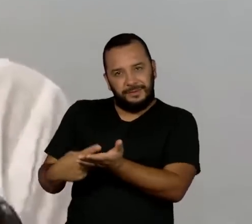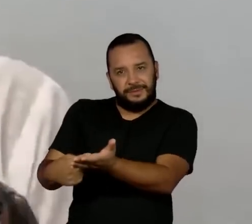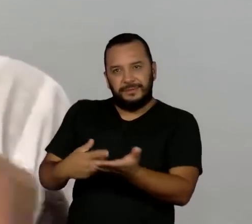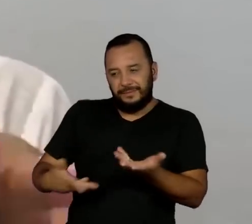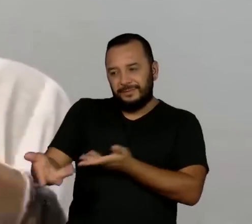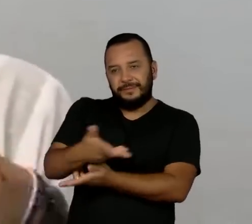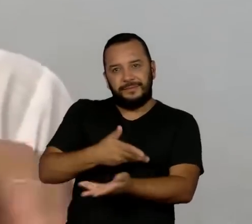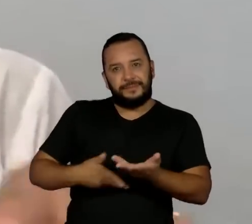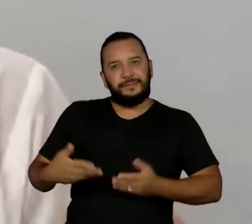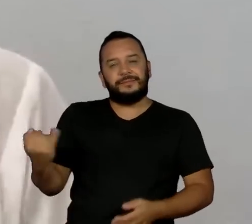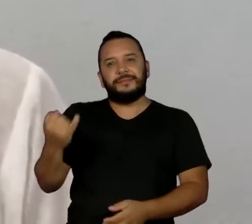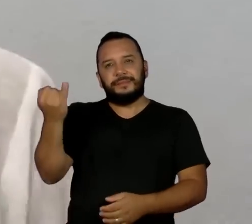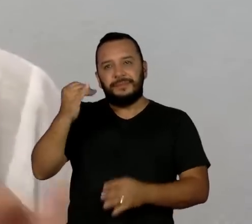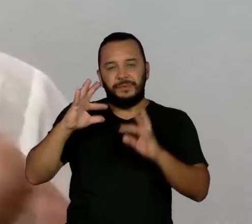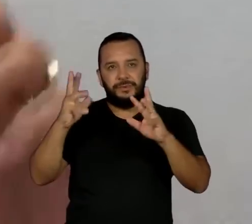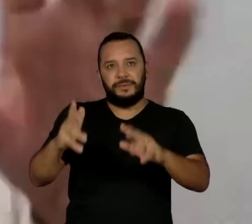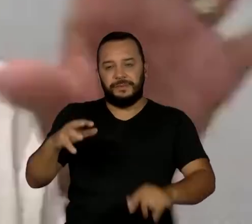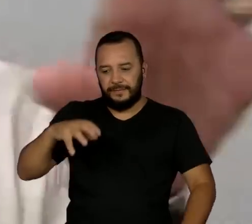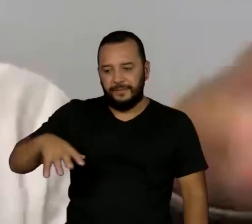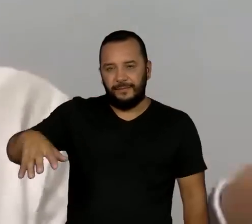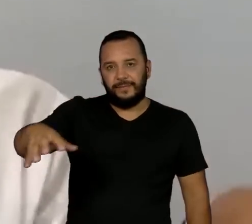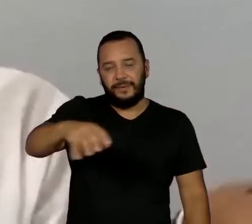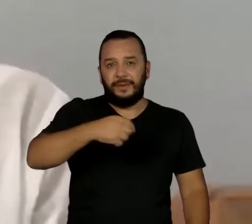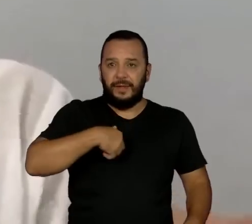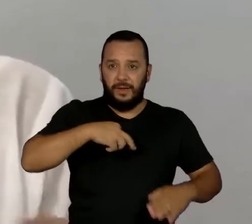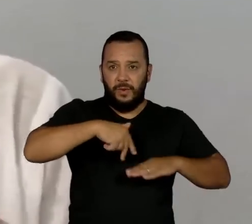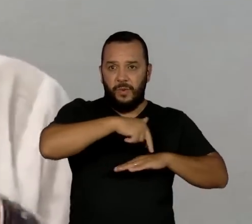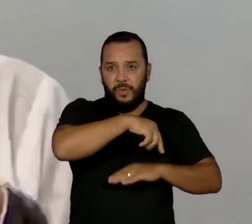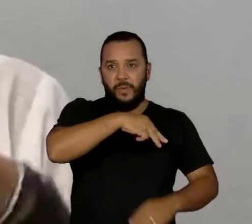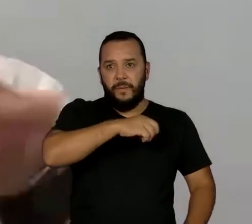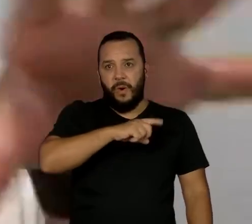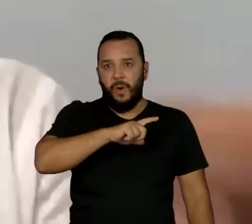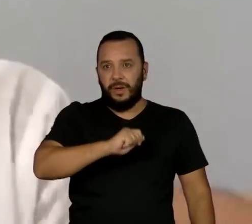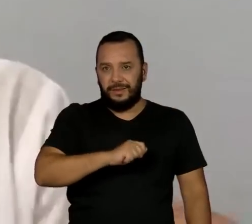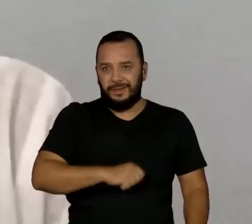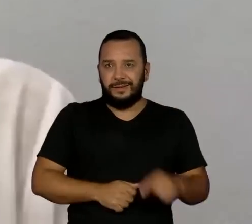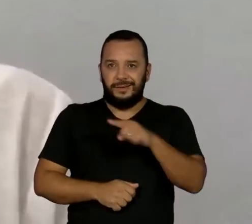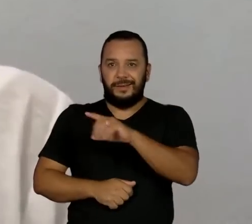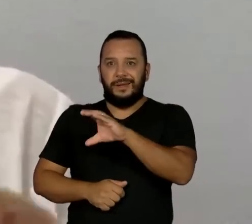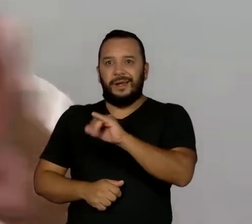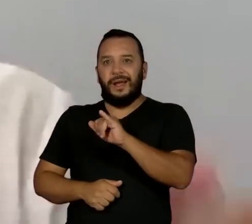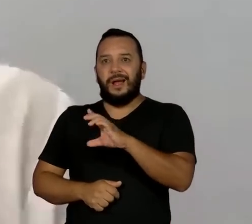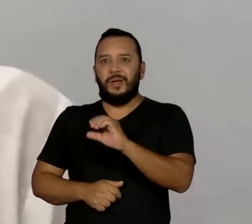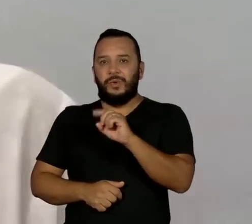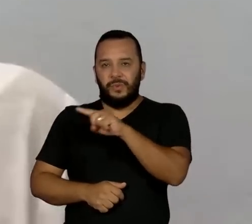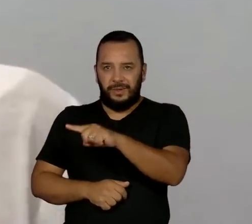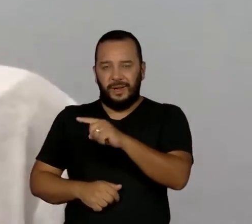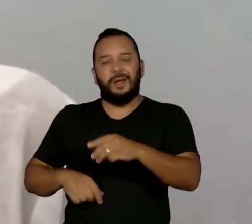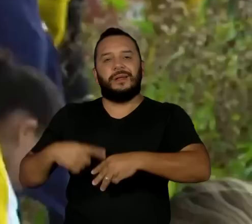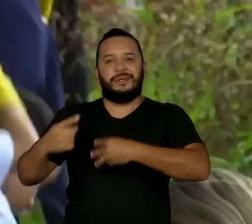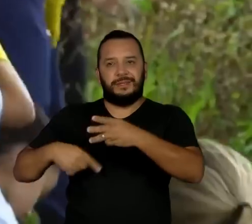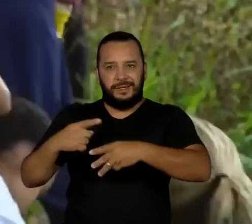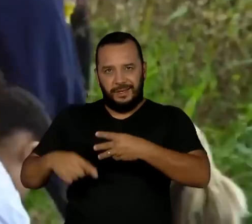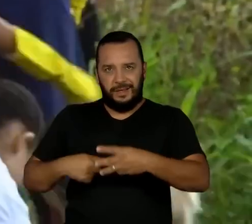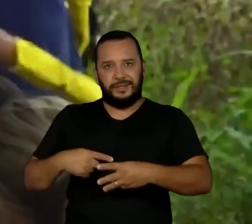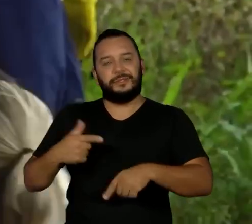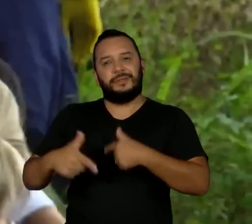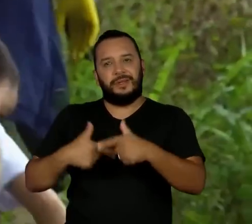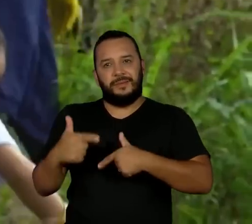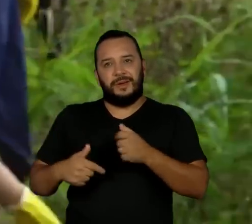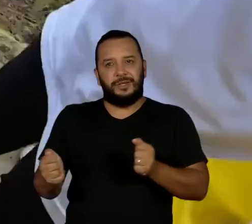para todos os setores, né? Eu como moda, o Caio como ali a reciclagem, e a gente trabalhando junto.